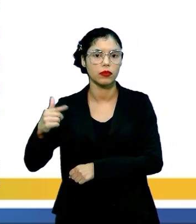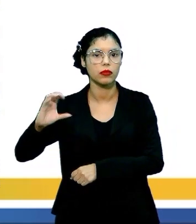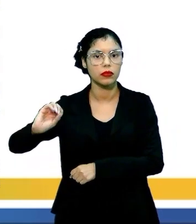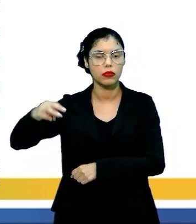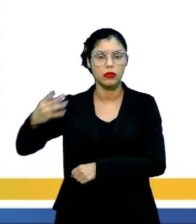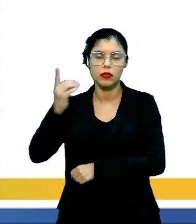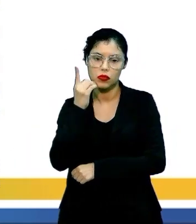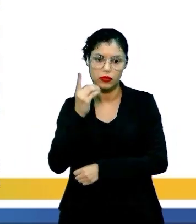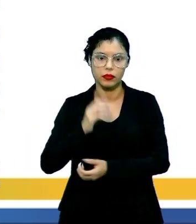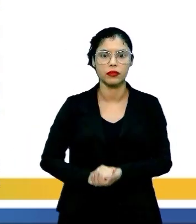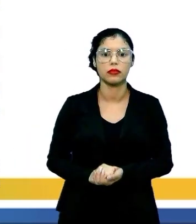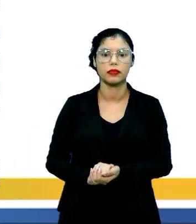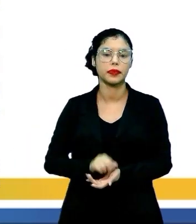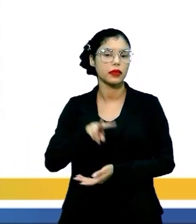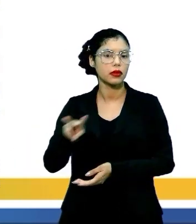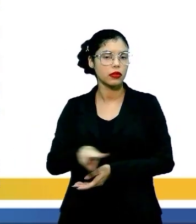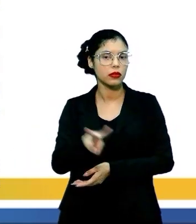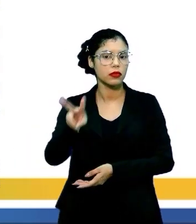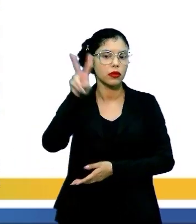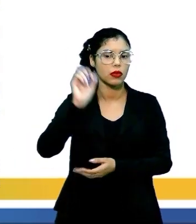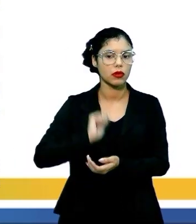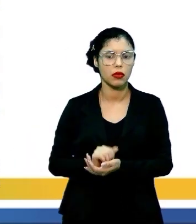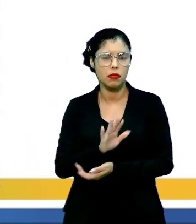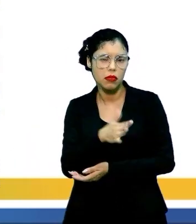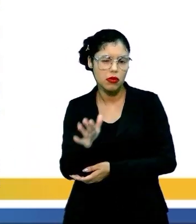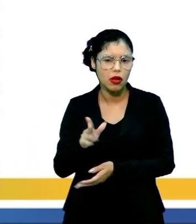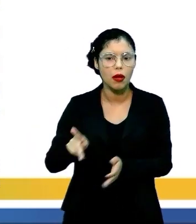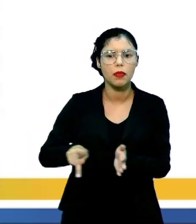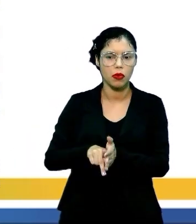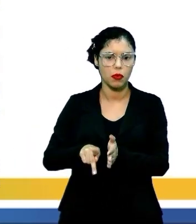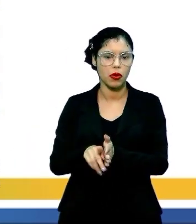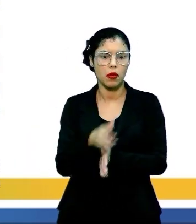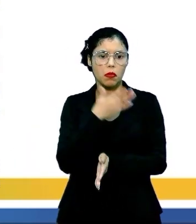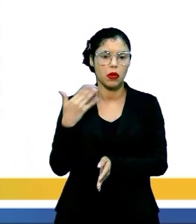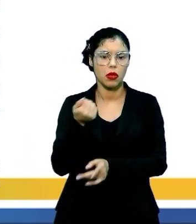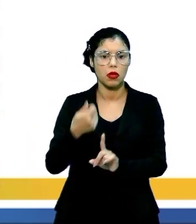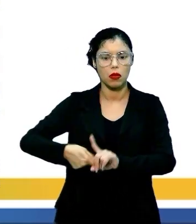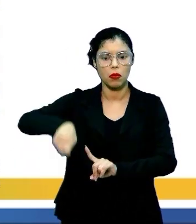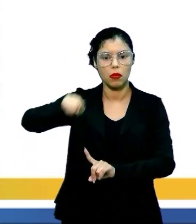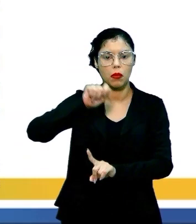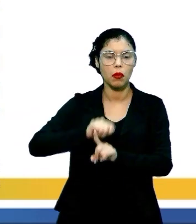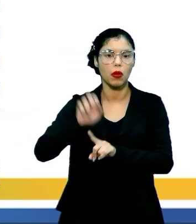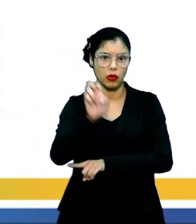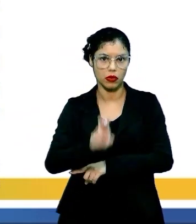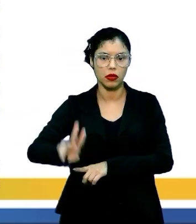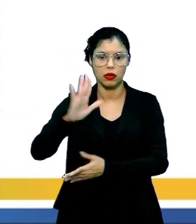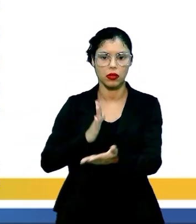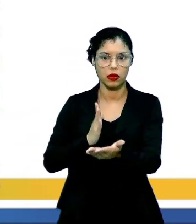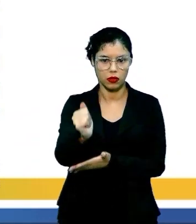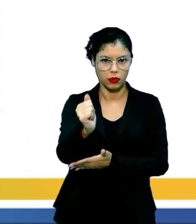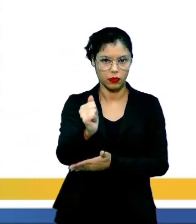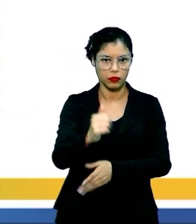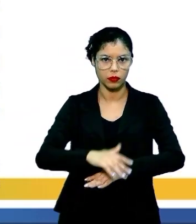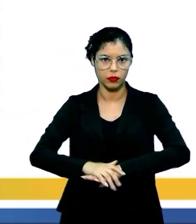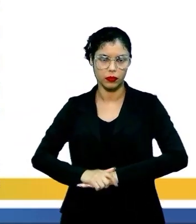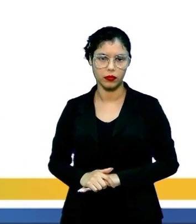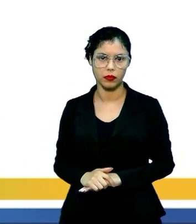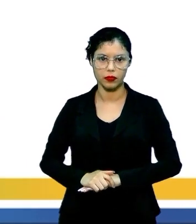365,242203 dias. Esse valor estava quase na mosca e era bem melhor do que o calendário dos europeus que os